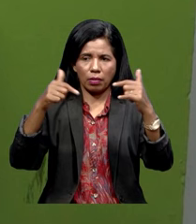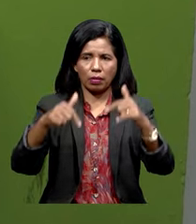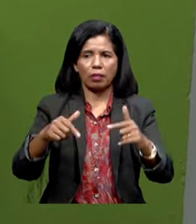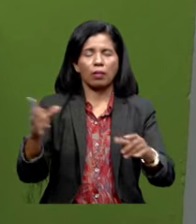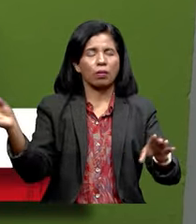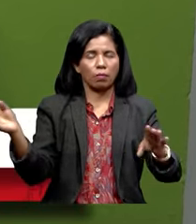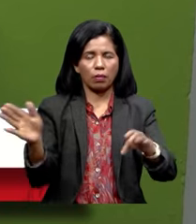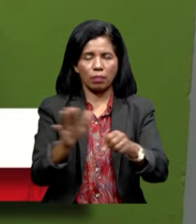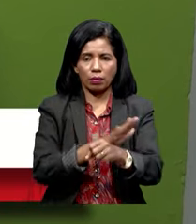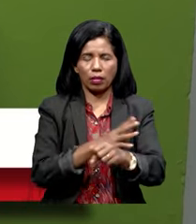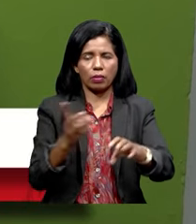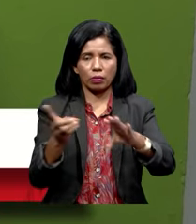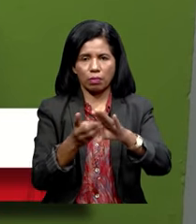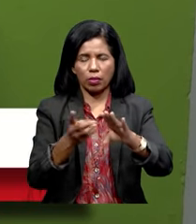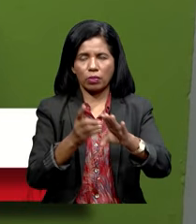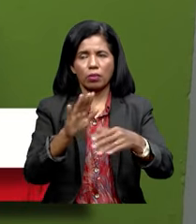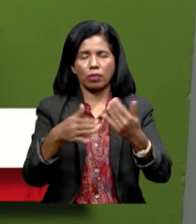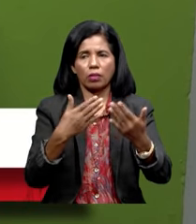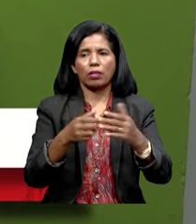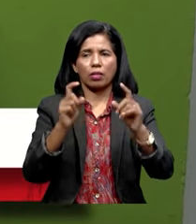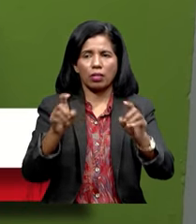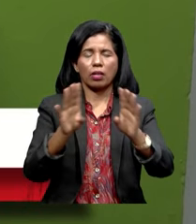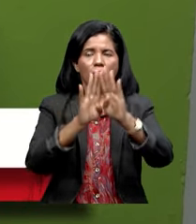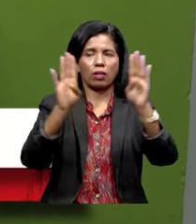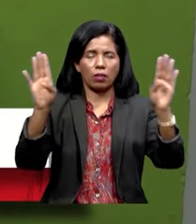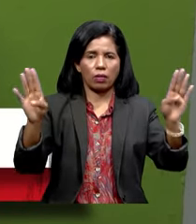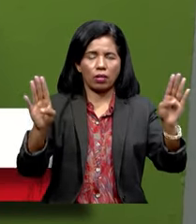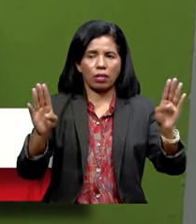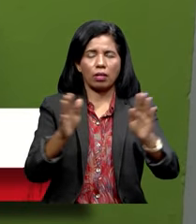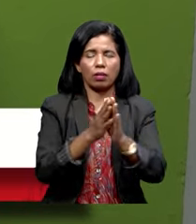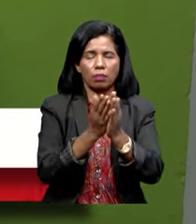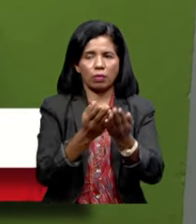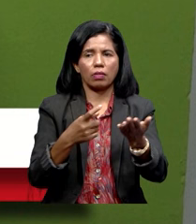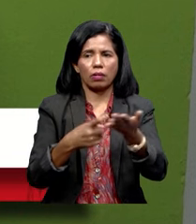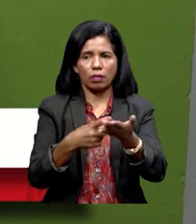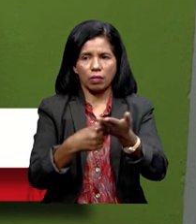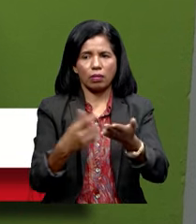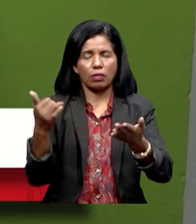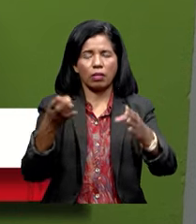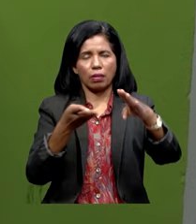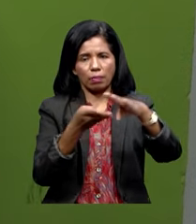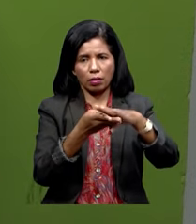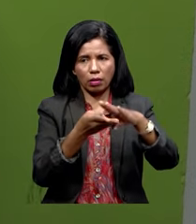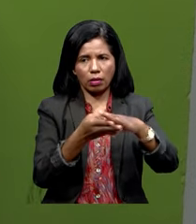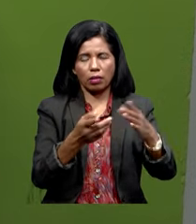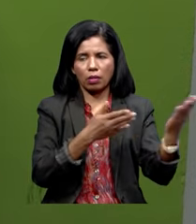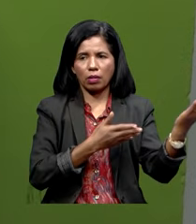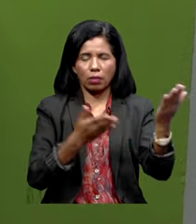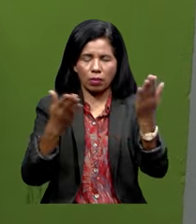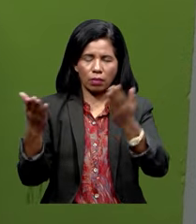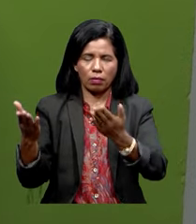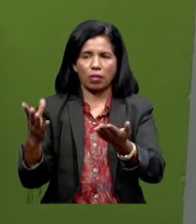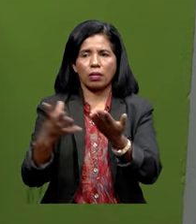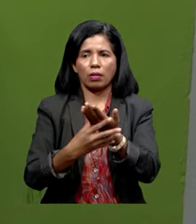completa documento sira tencer balo que conta bancaria sería banco lori mai hatama